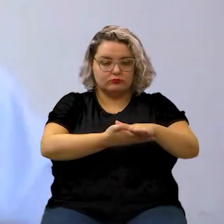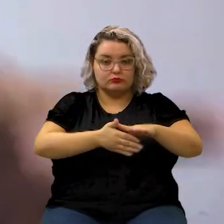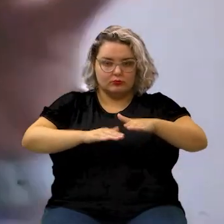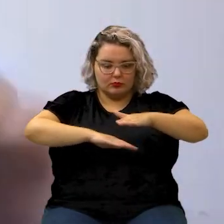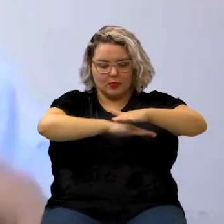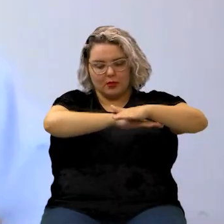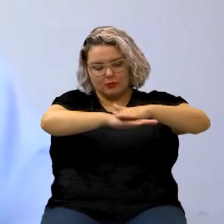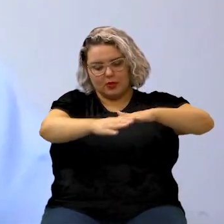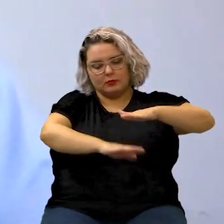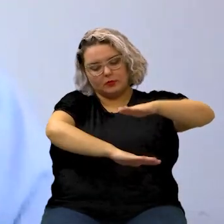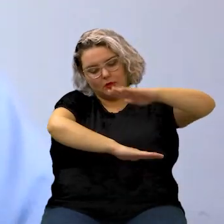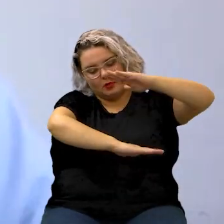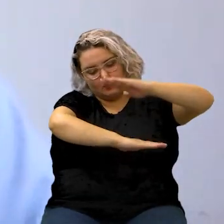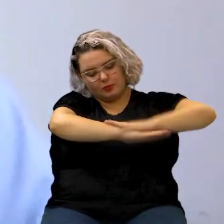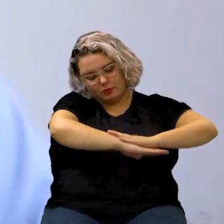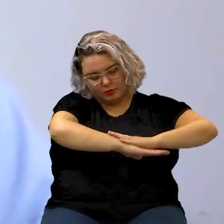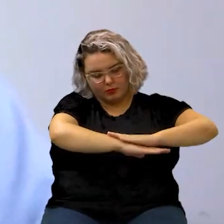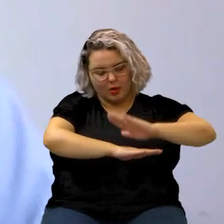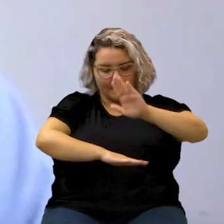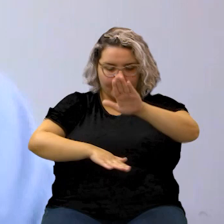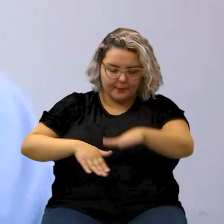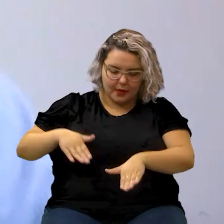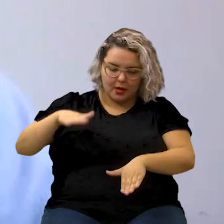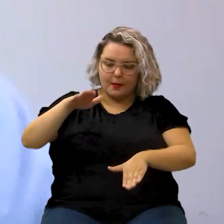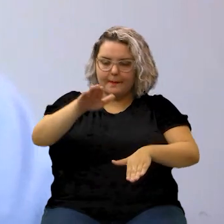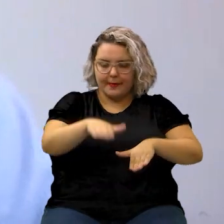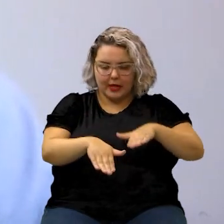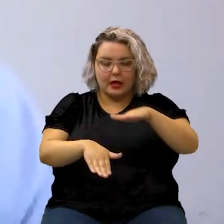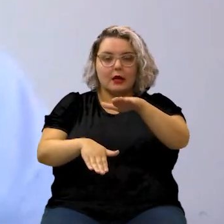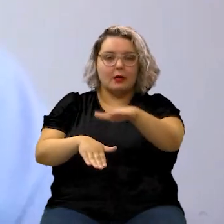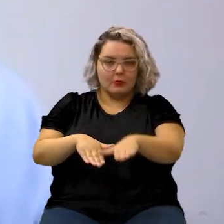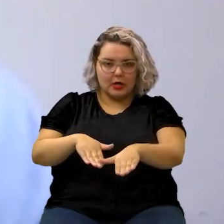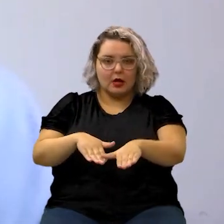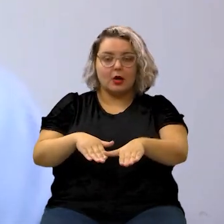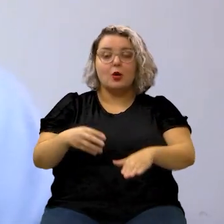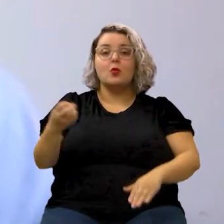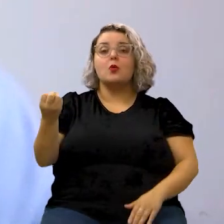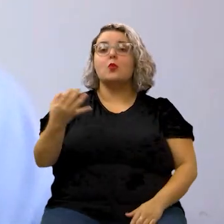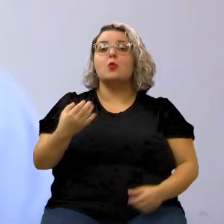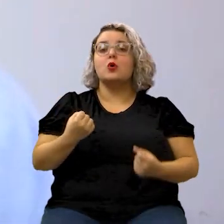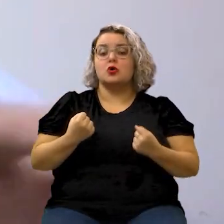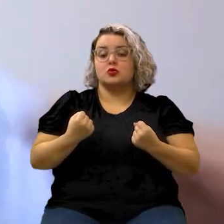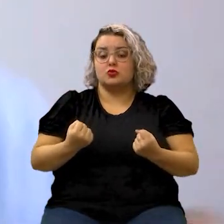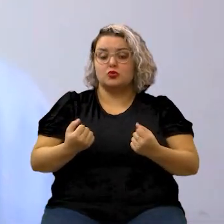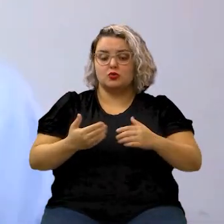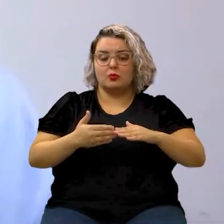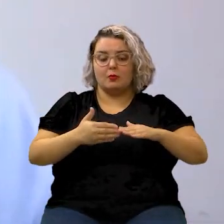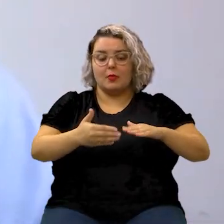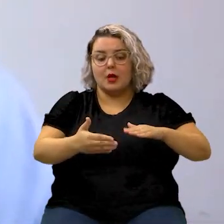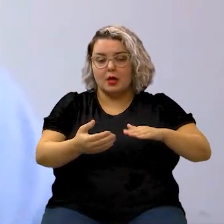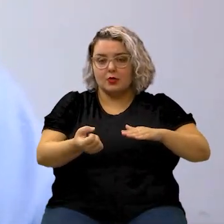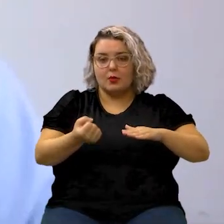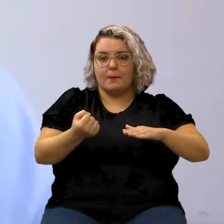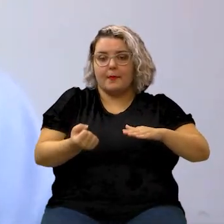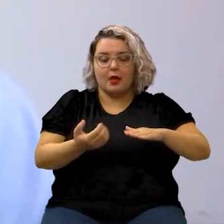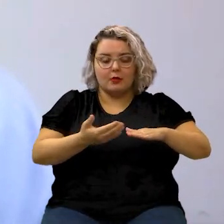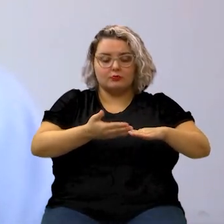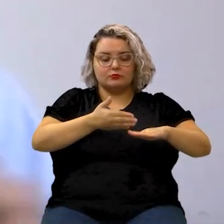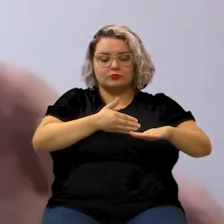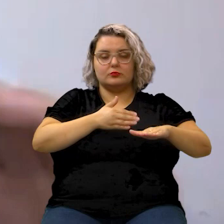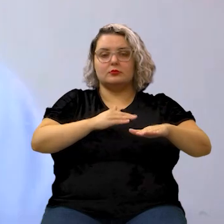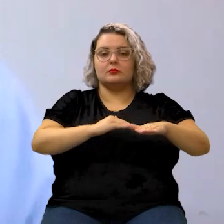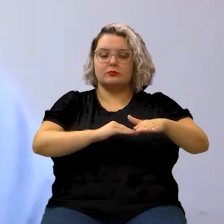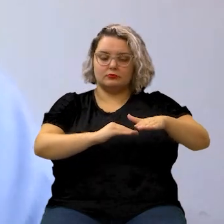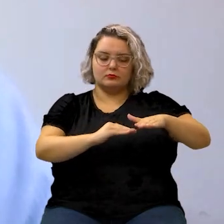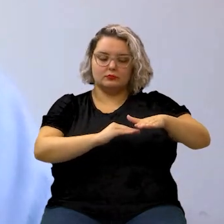para ficar inteiro, encostado no chão. Se a gente fosse falar o quanto que a gente tem que jogar de peso na parte da frente, na parte de trás, ele